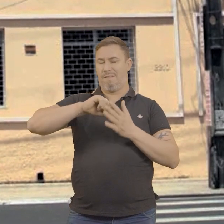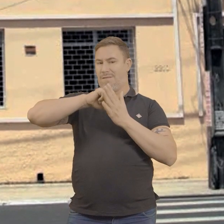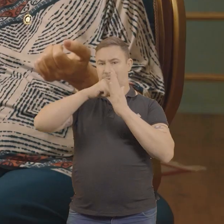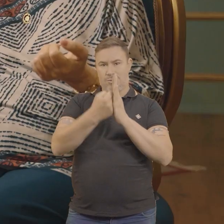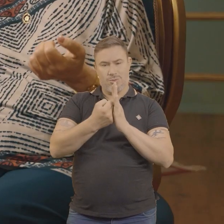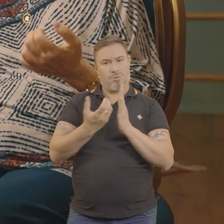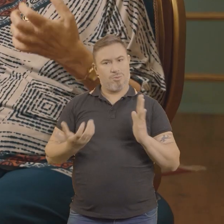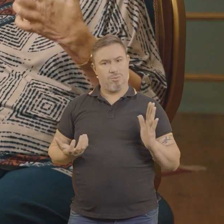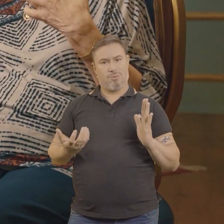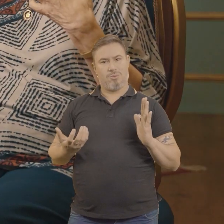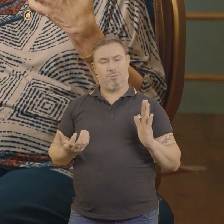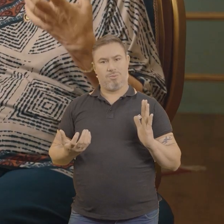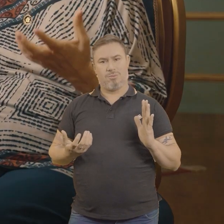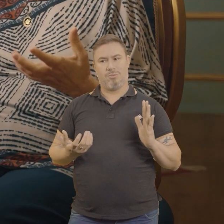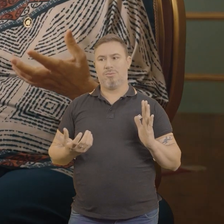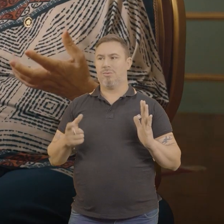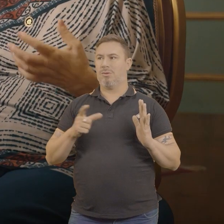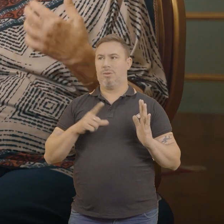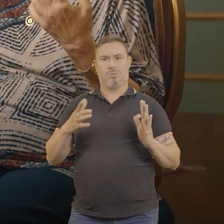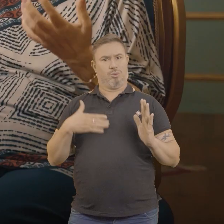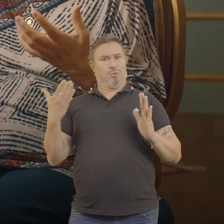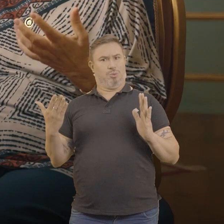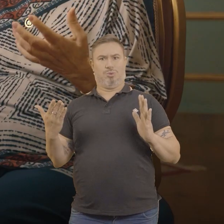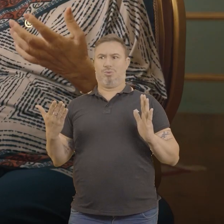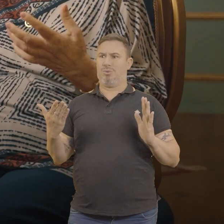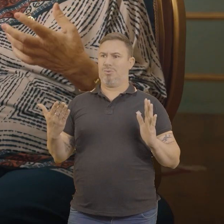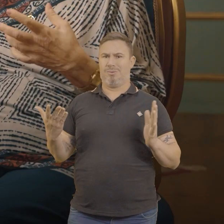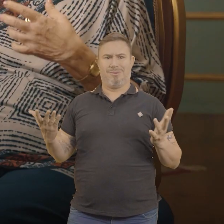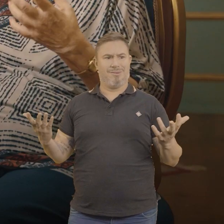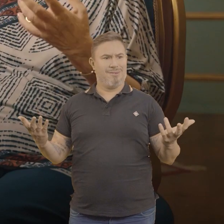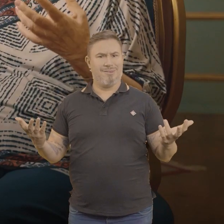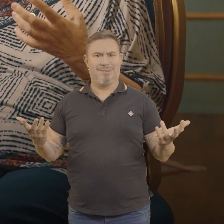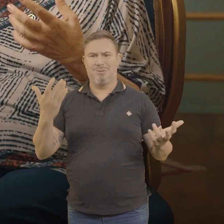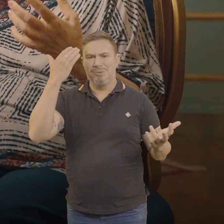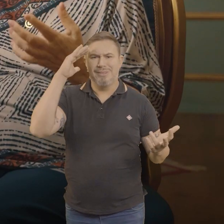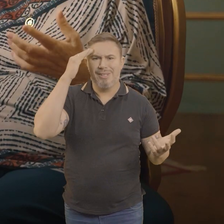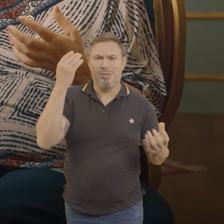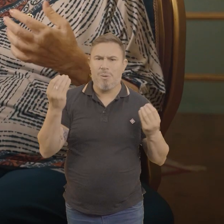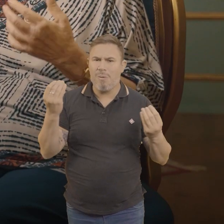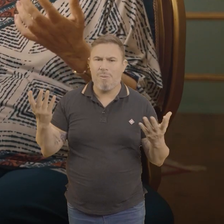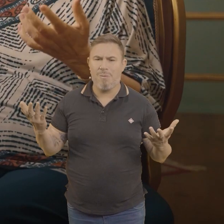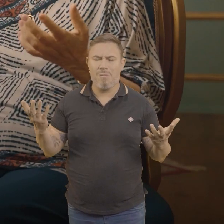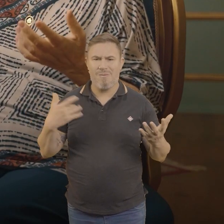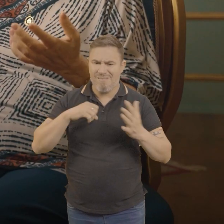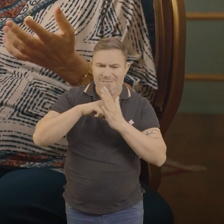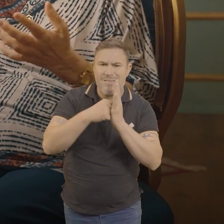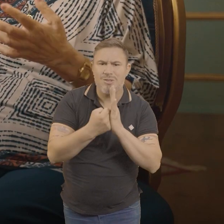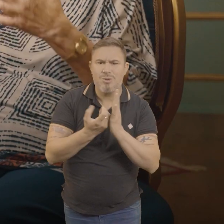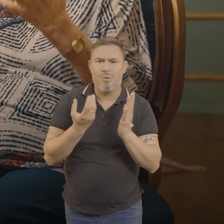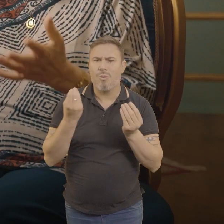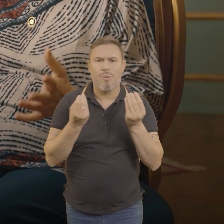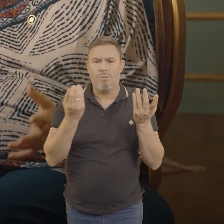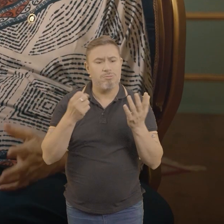fechou. Eu tomei um susto, eu tive um impacto. Na hora eu não entendia de como. Fechou